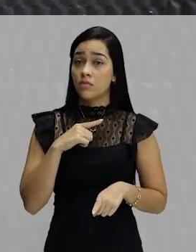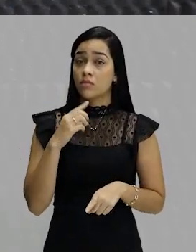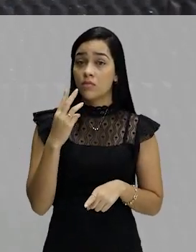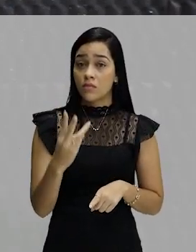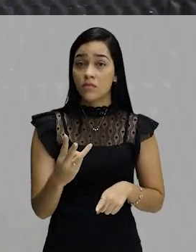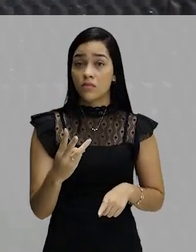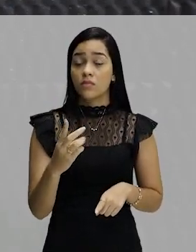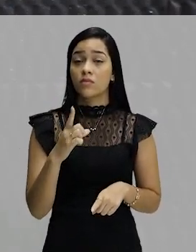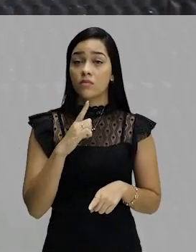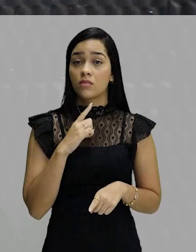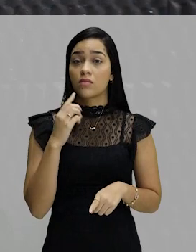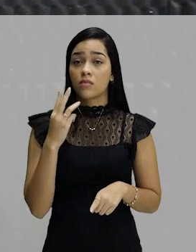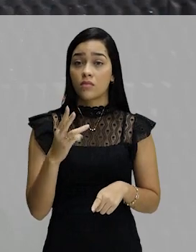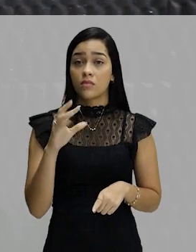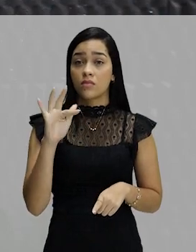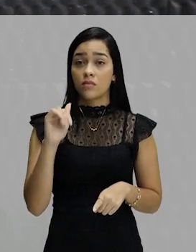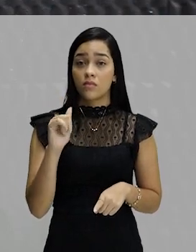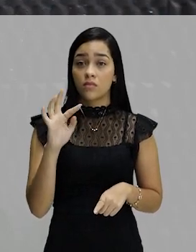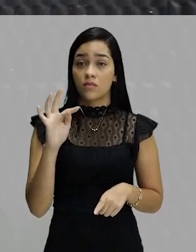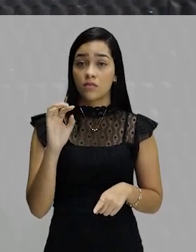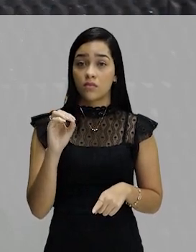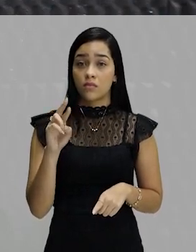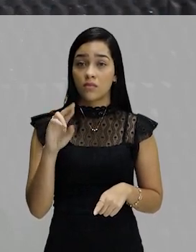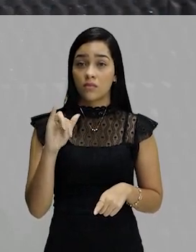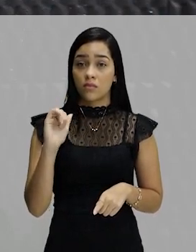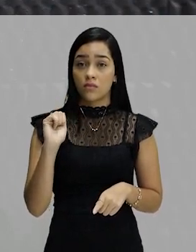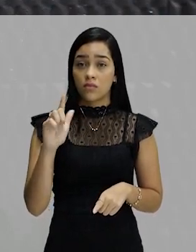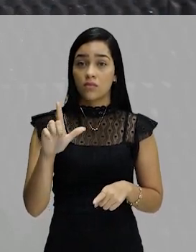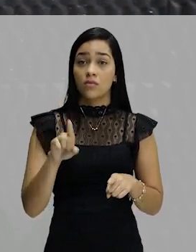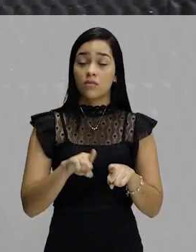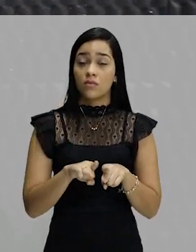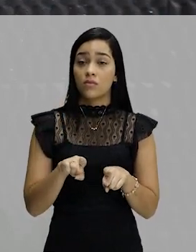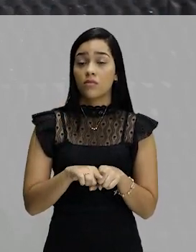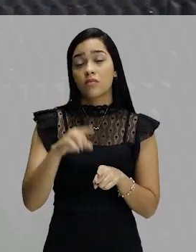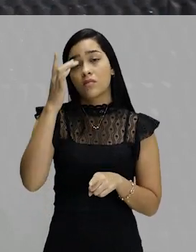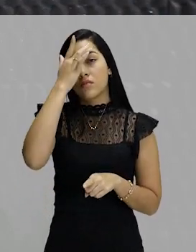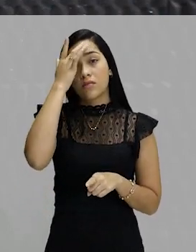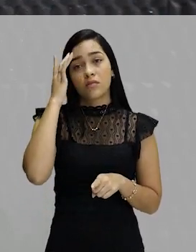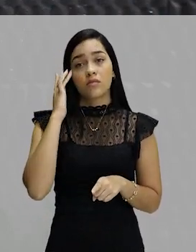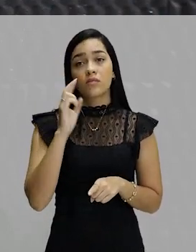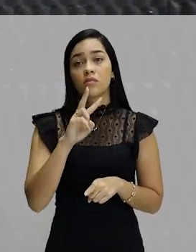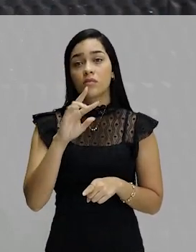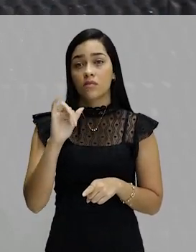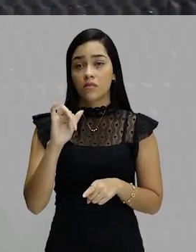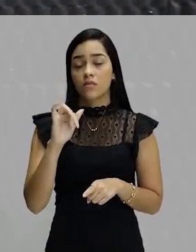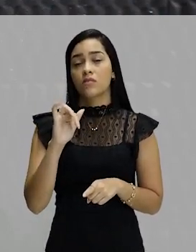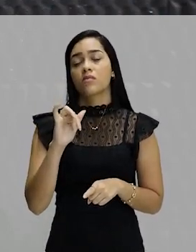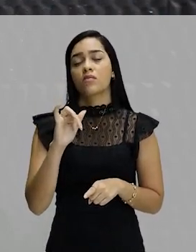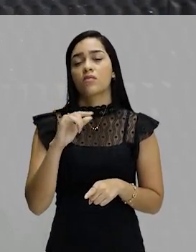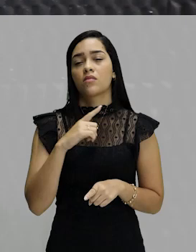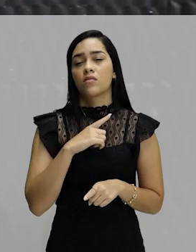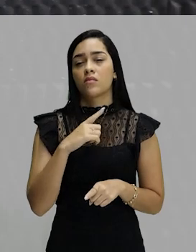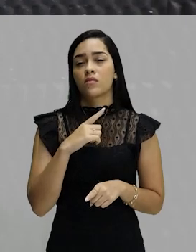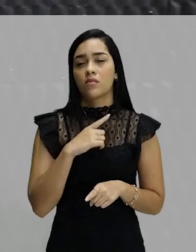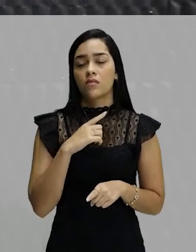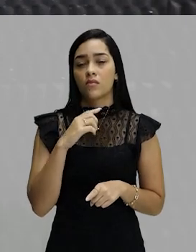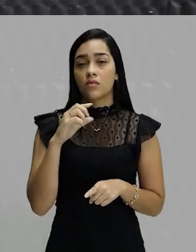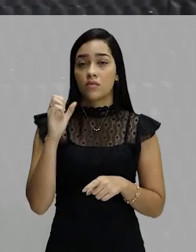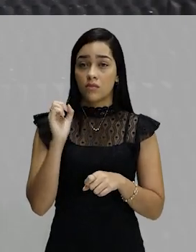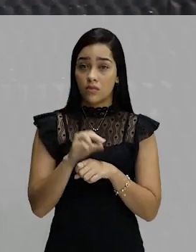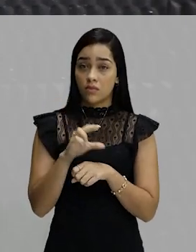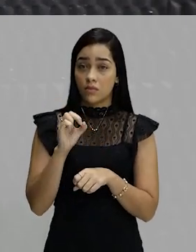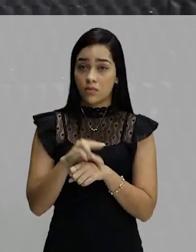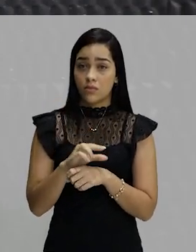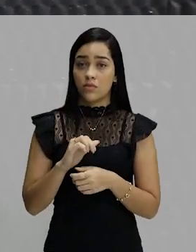Então, eu tenho 3 fatorial aqui também, dessas pessoas que vão girar em torno dessa vaga aqui,